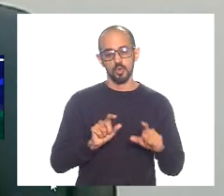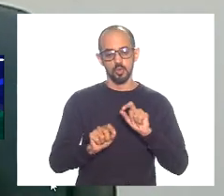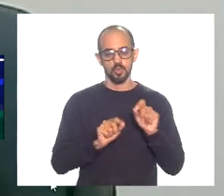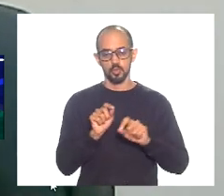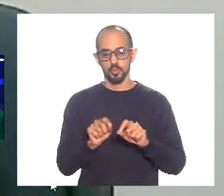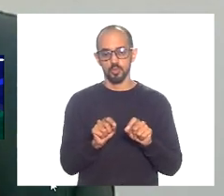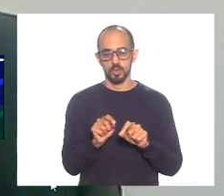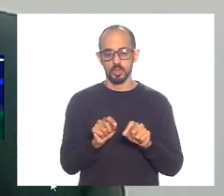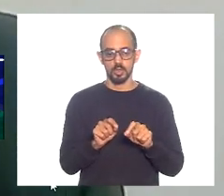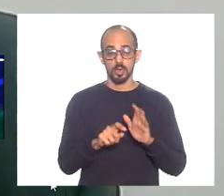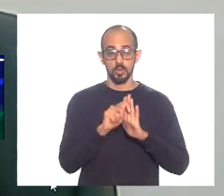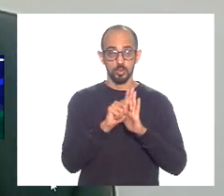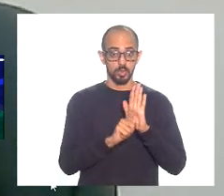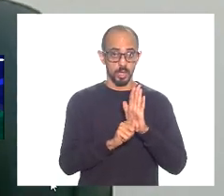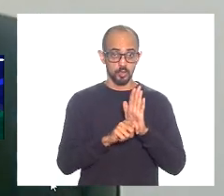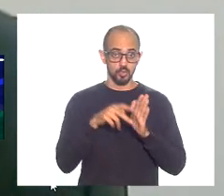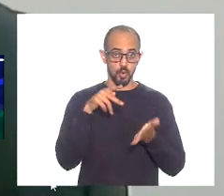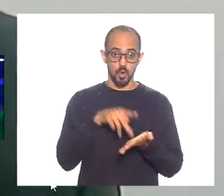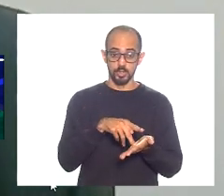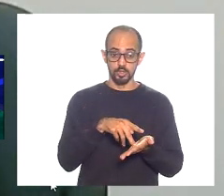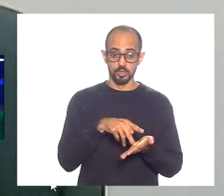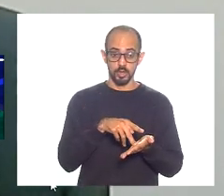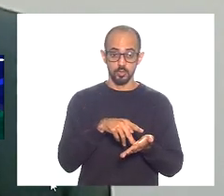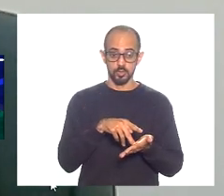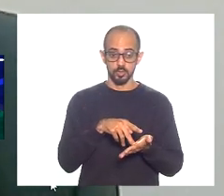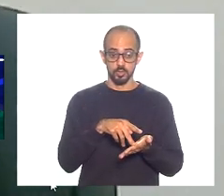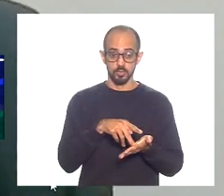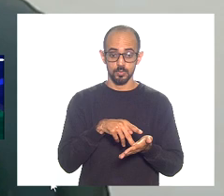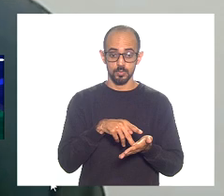o texto original.